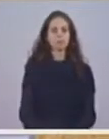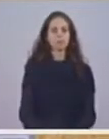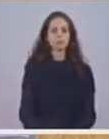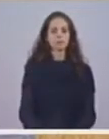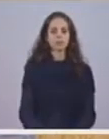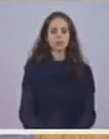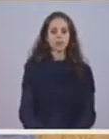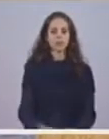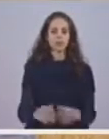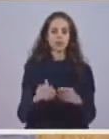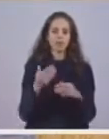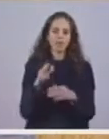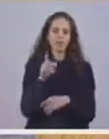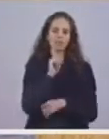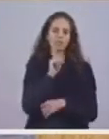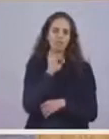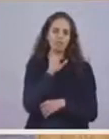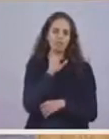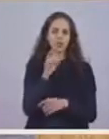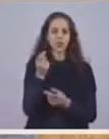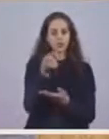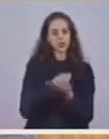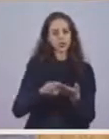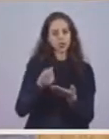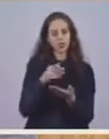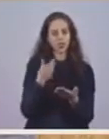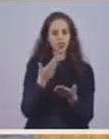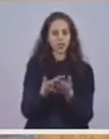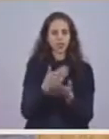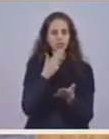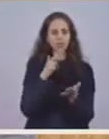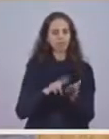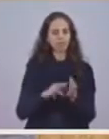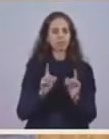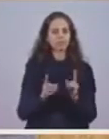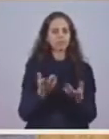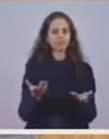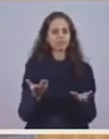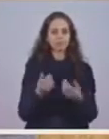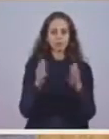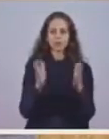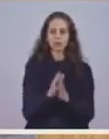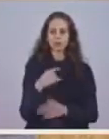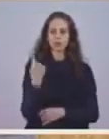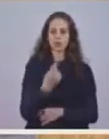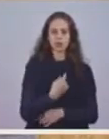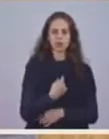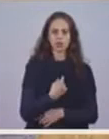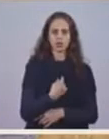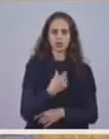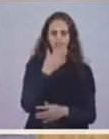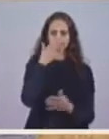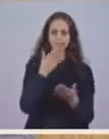Para lá do humor, o desenho coloca-nos, de facto, todos nós